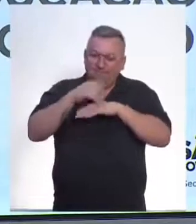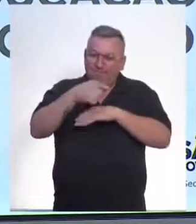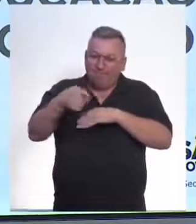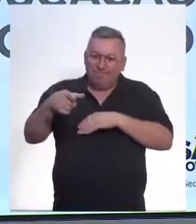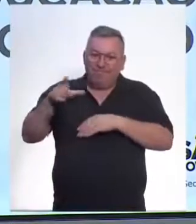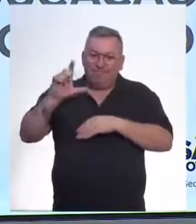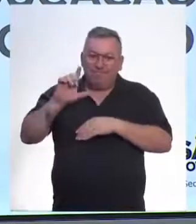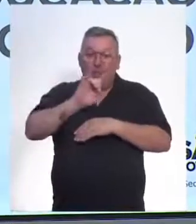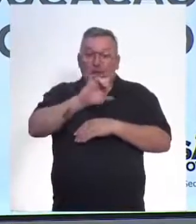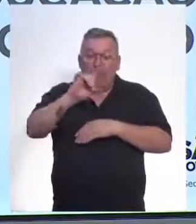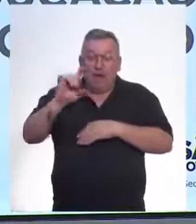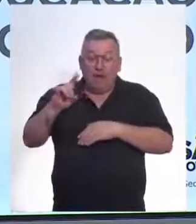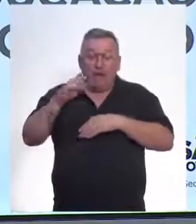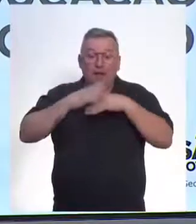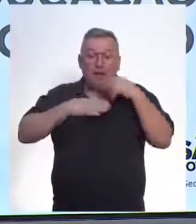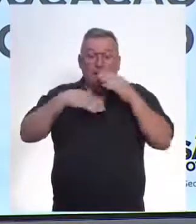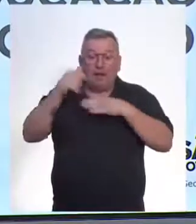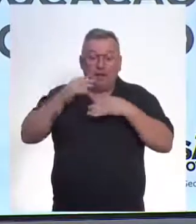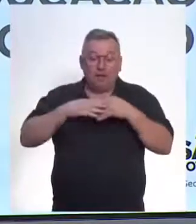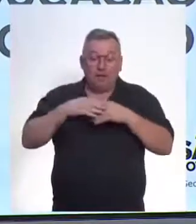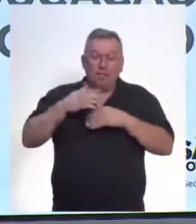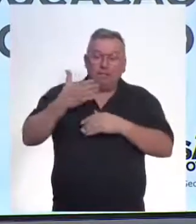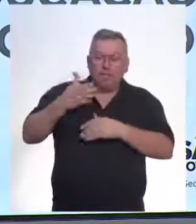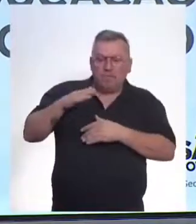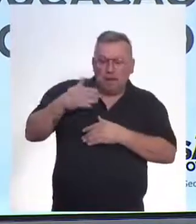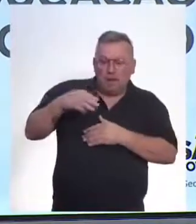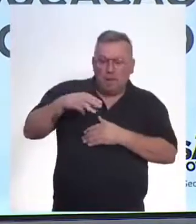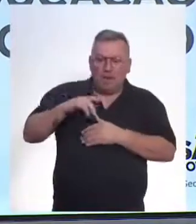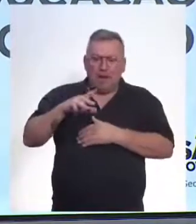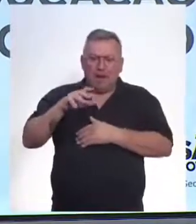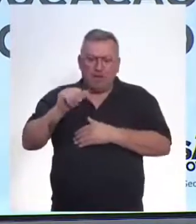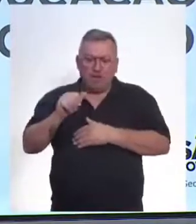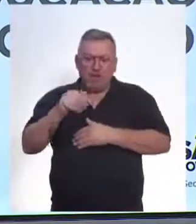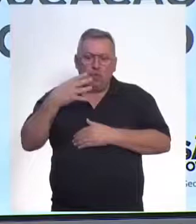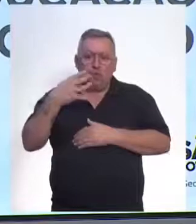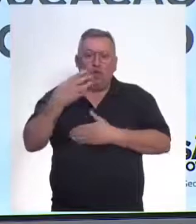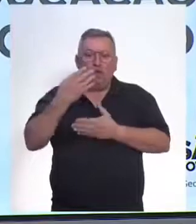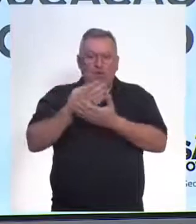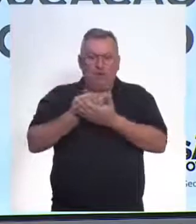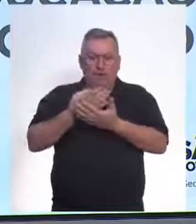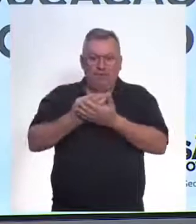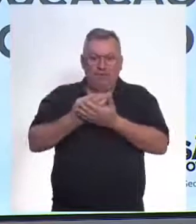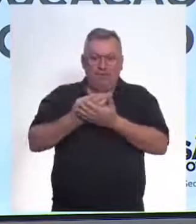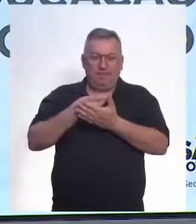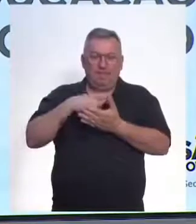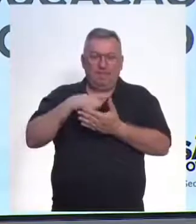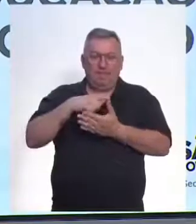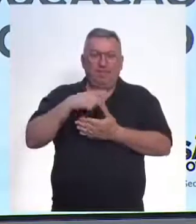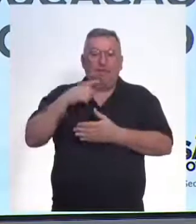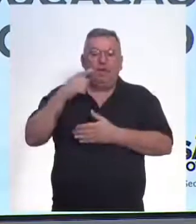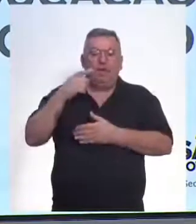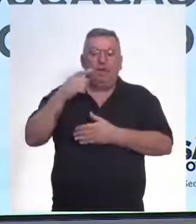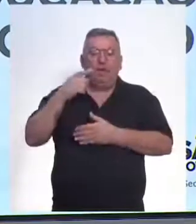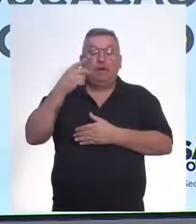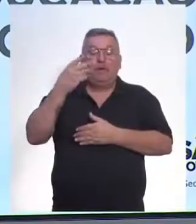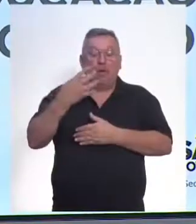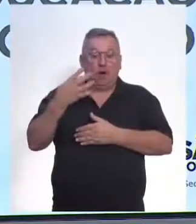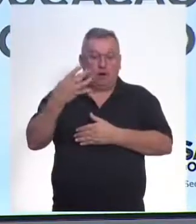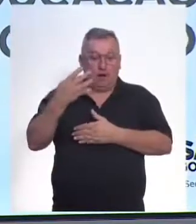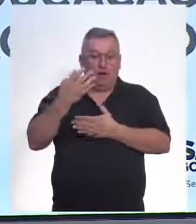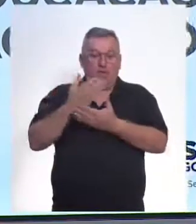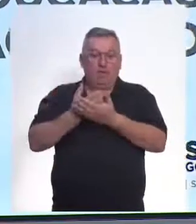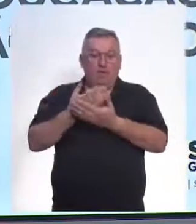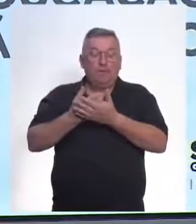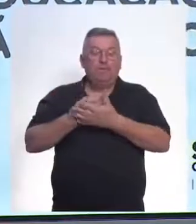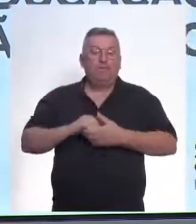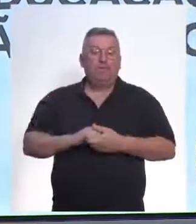vocês, cada habilidade é, em média, 4 aulas, correto? E nós estamos indo para a quarta